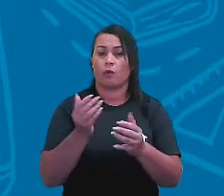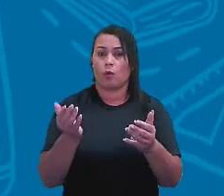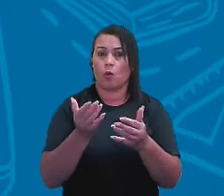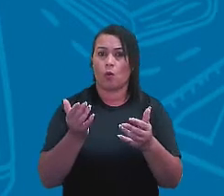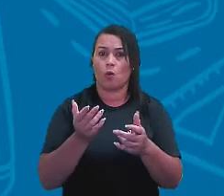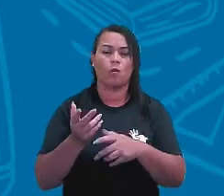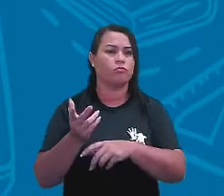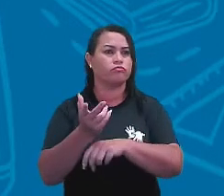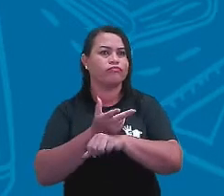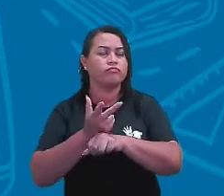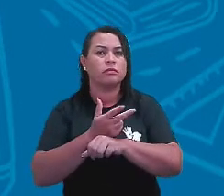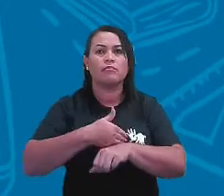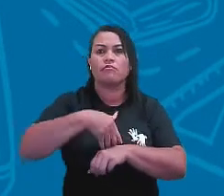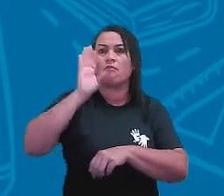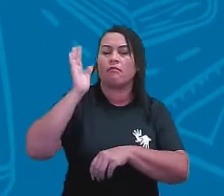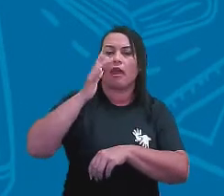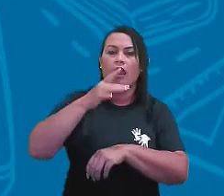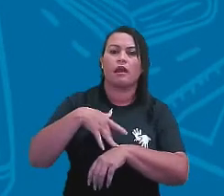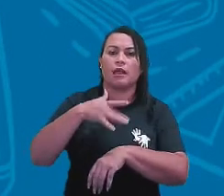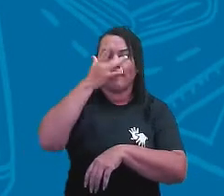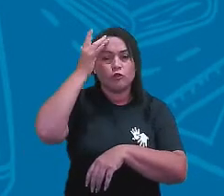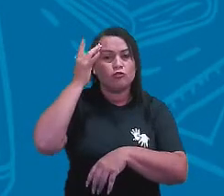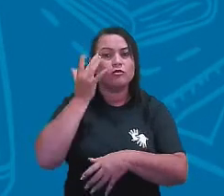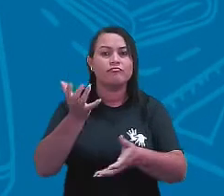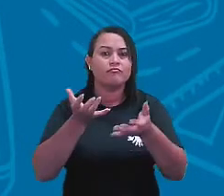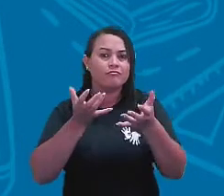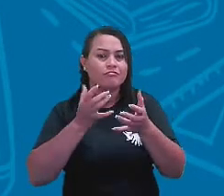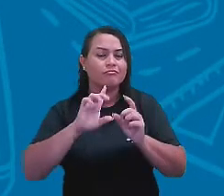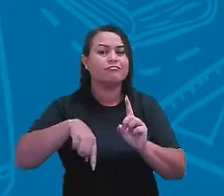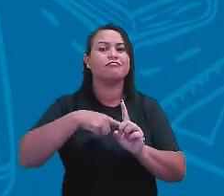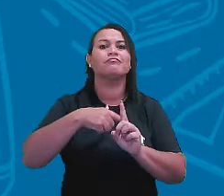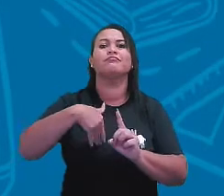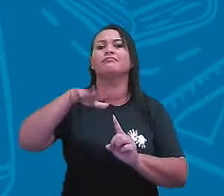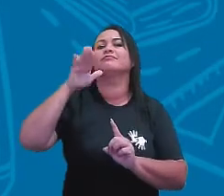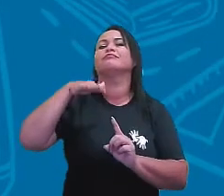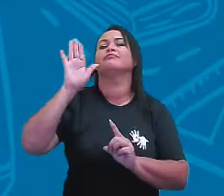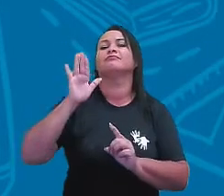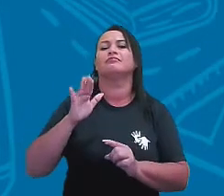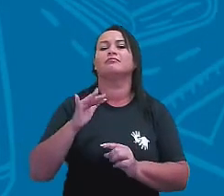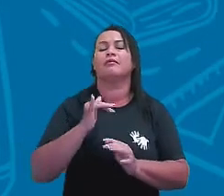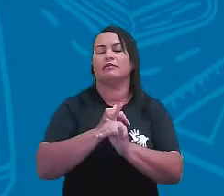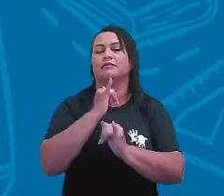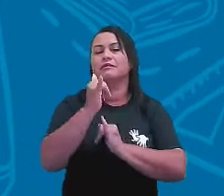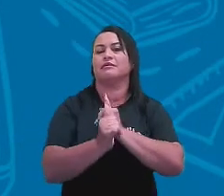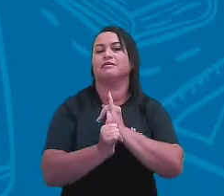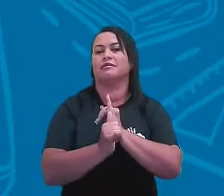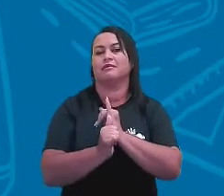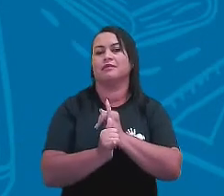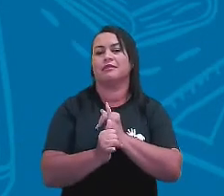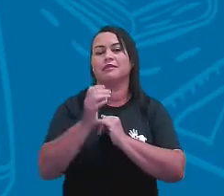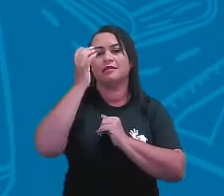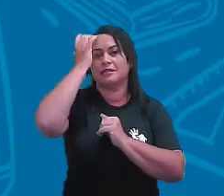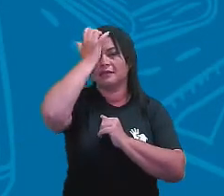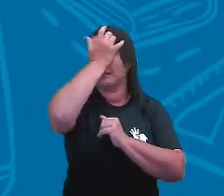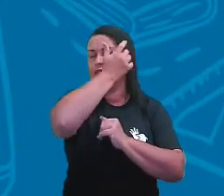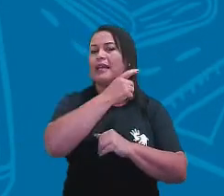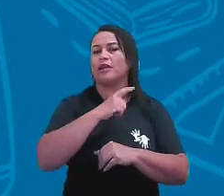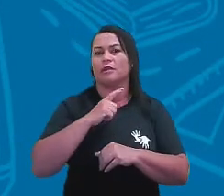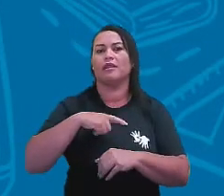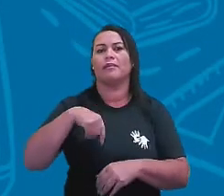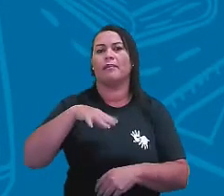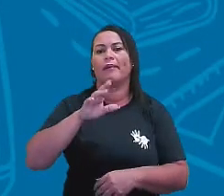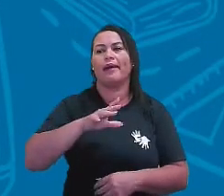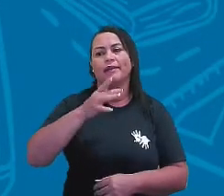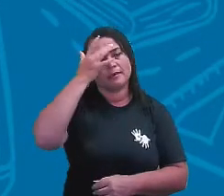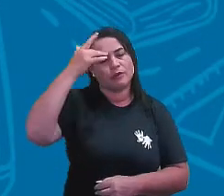procurado e mais assim consumido, digamos assim. Dentre esses é o que está sendo mais consumido